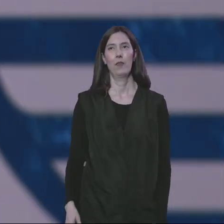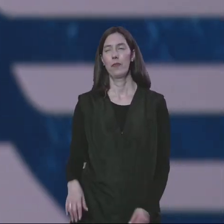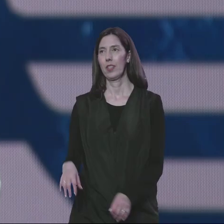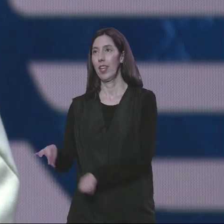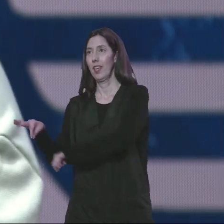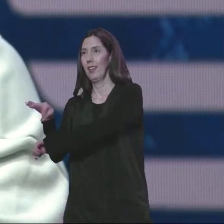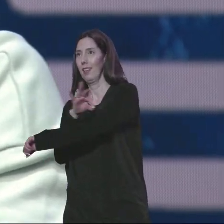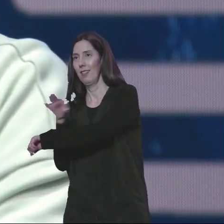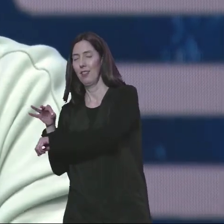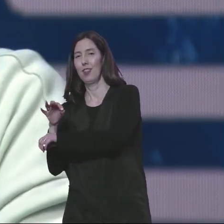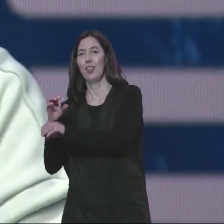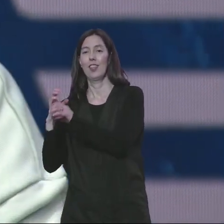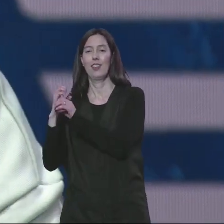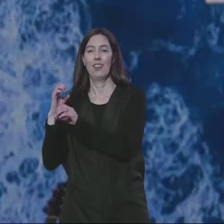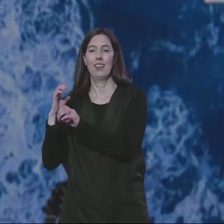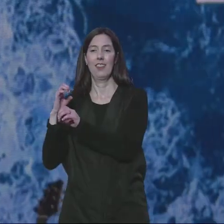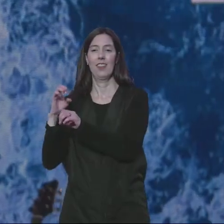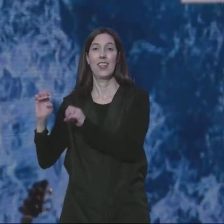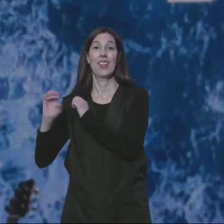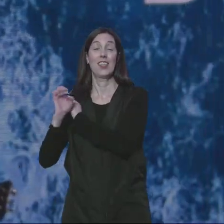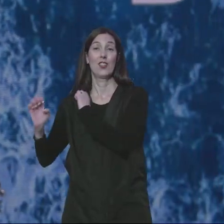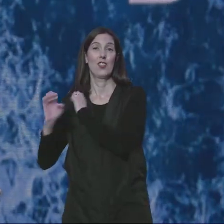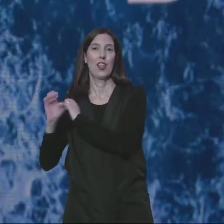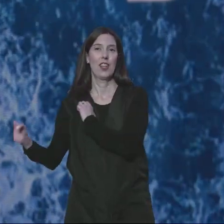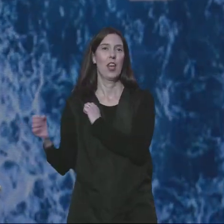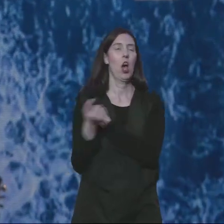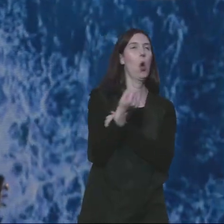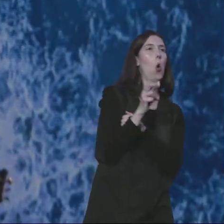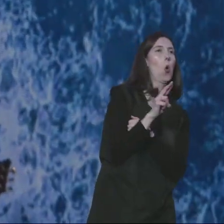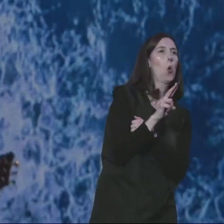Engenharia ou Uber?